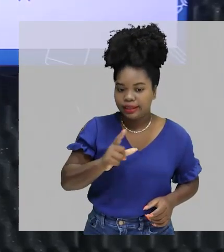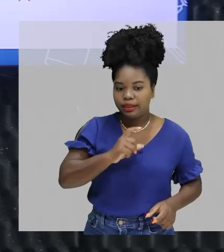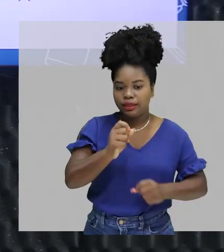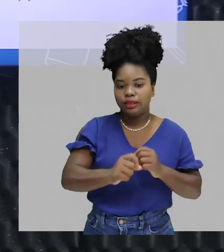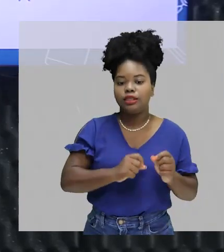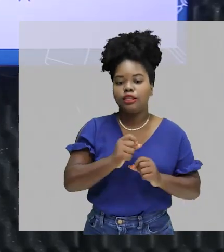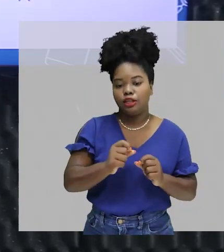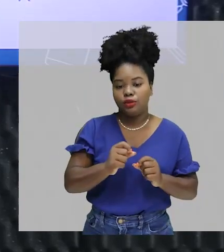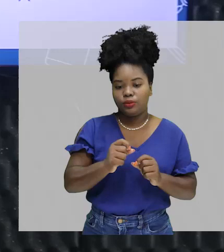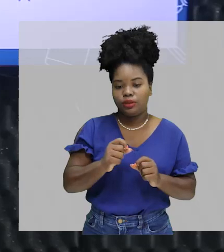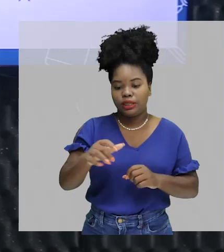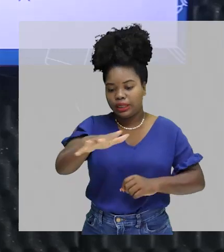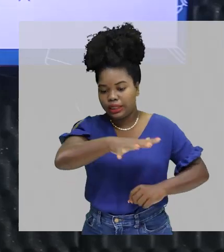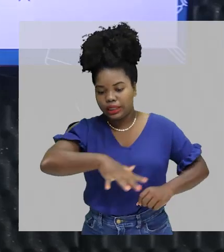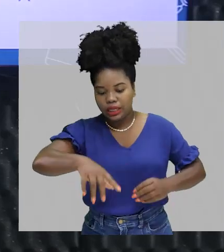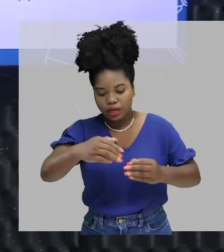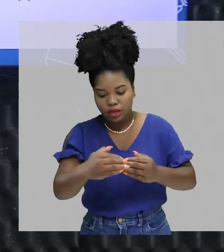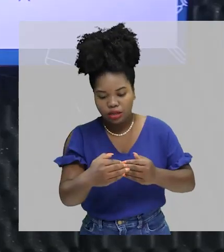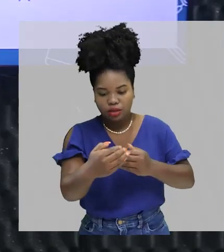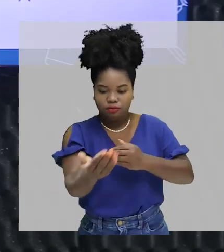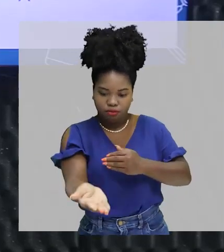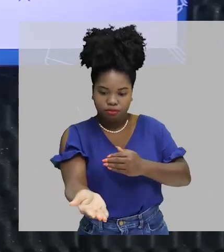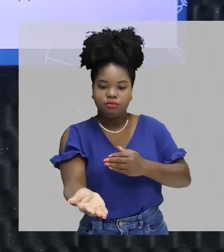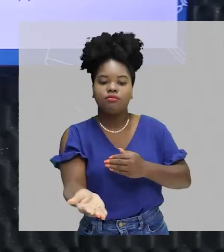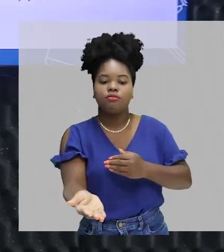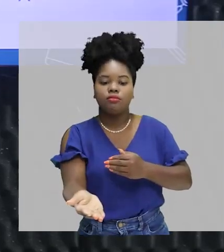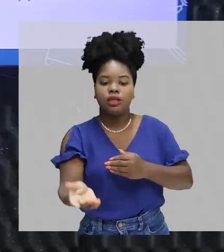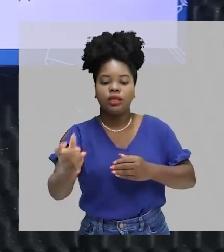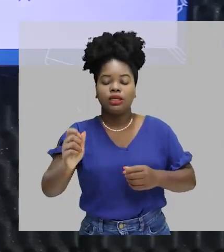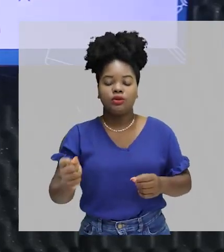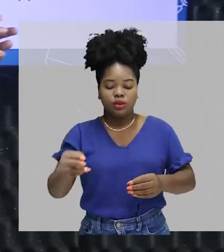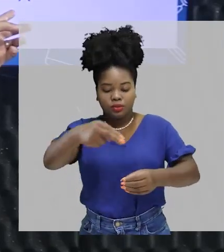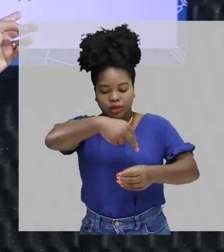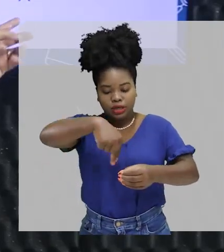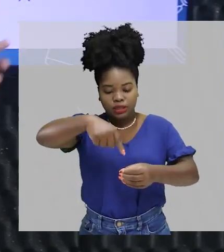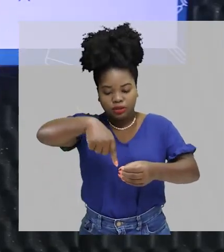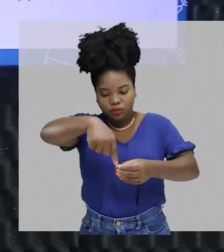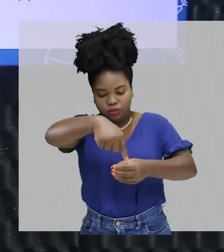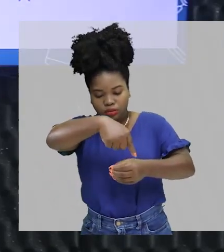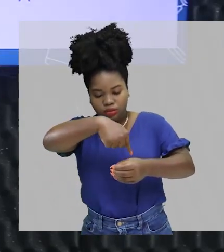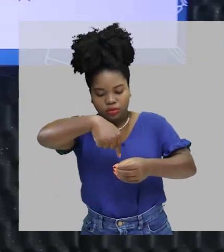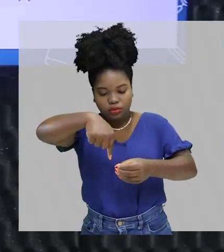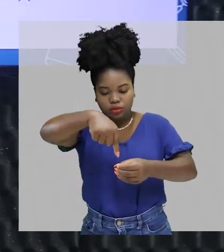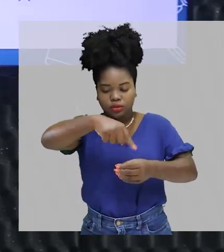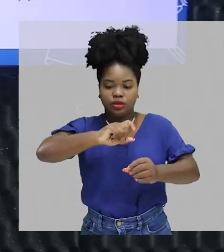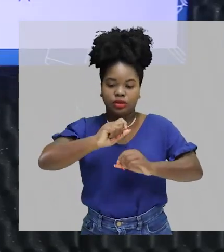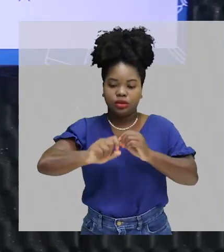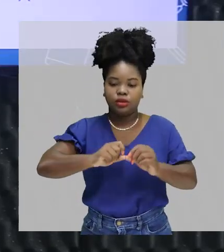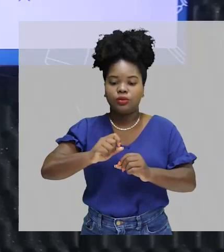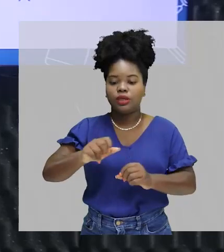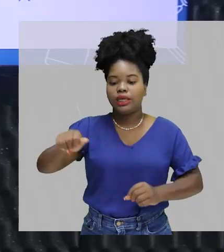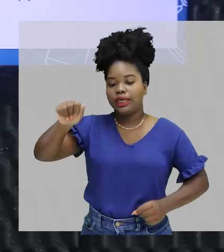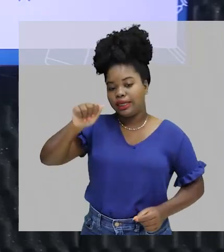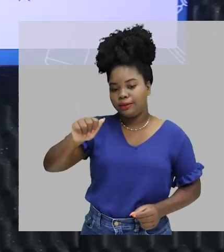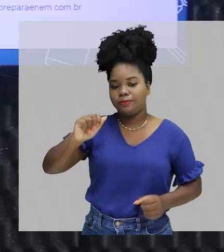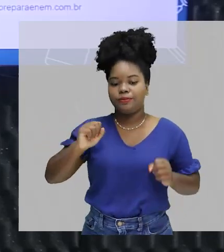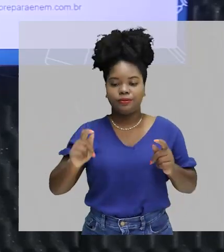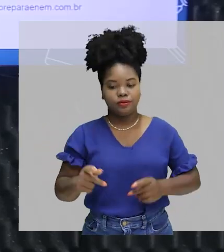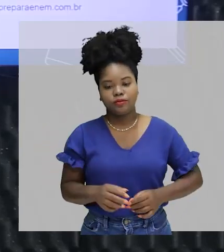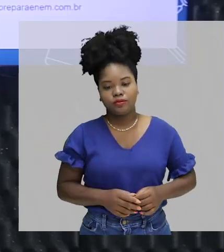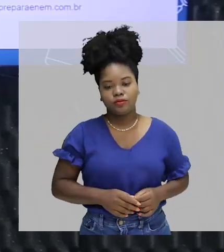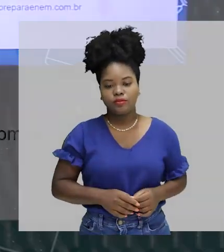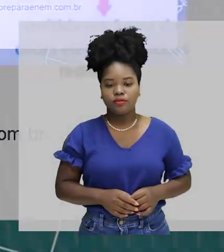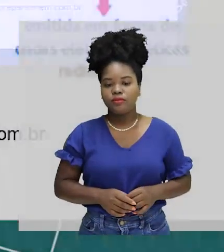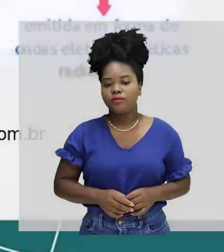E o número que aparece na parte de cima, né, na região superior, vai ser o número de massa. Show? Então vamos lá.